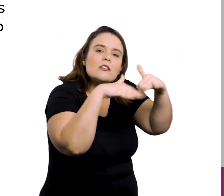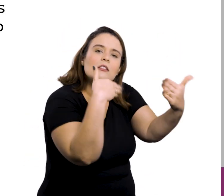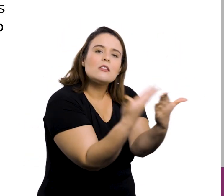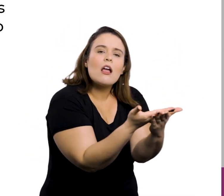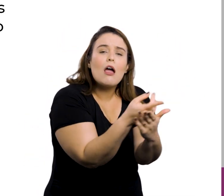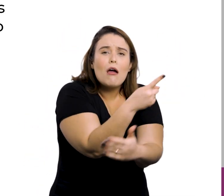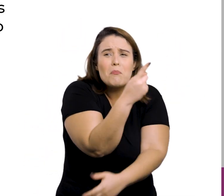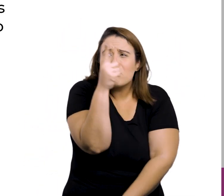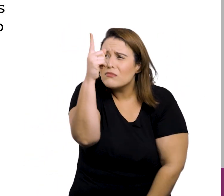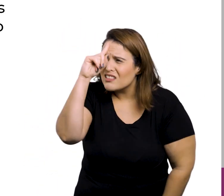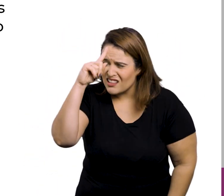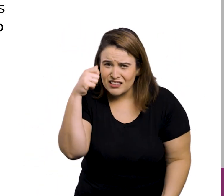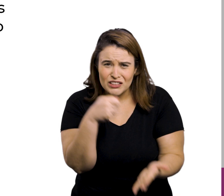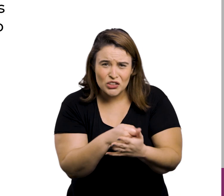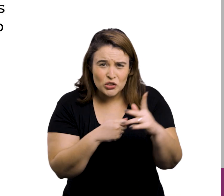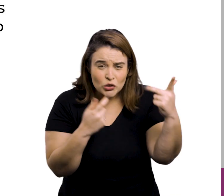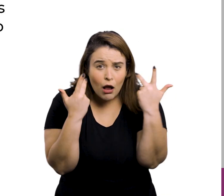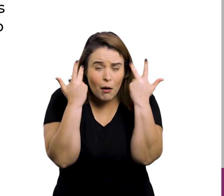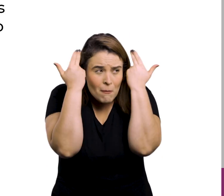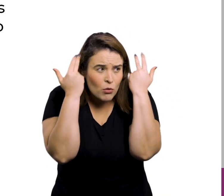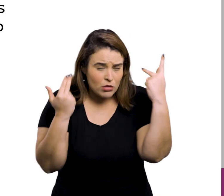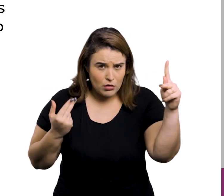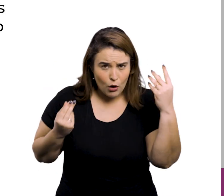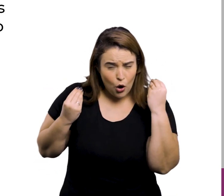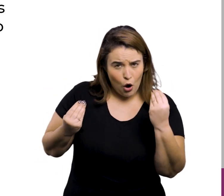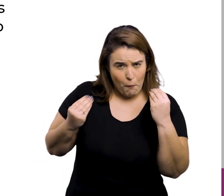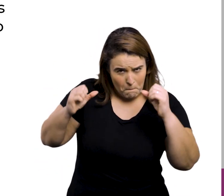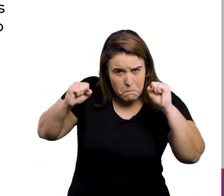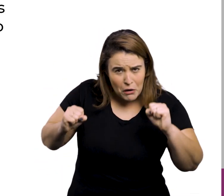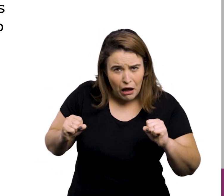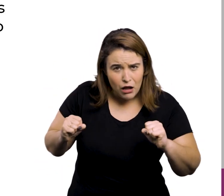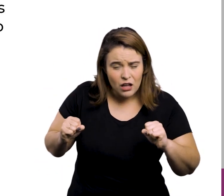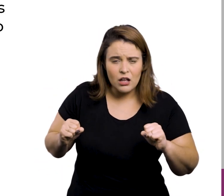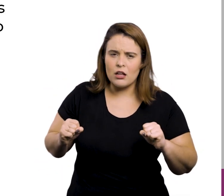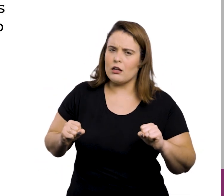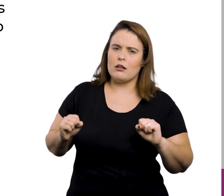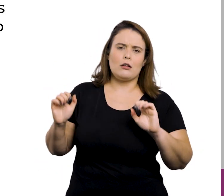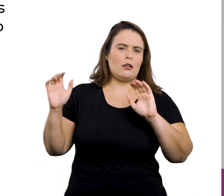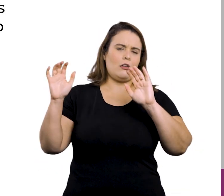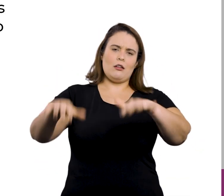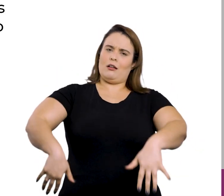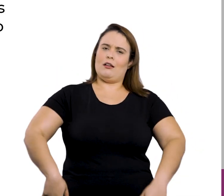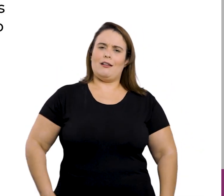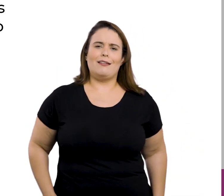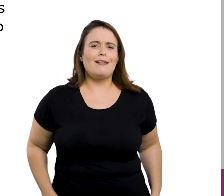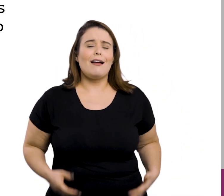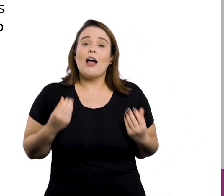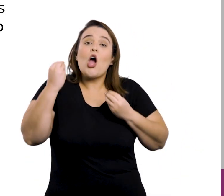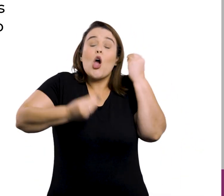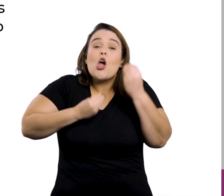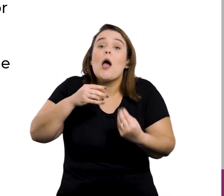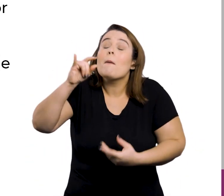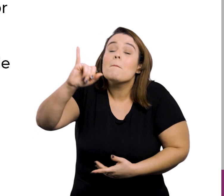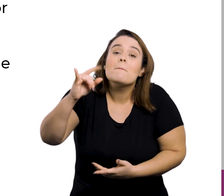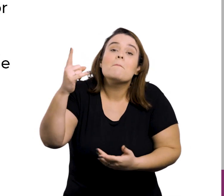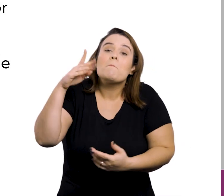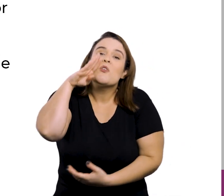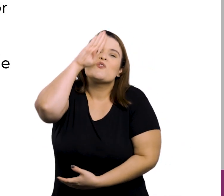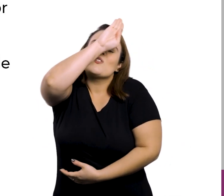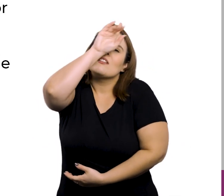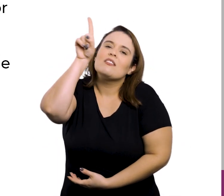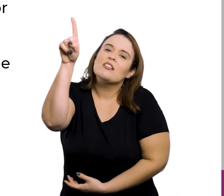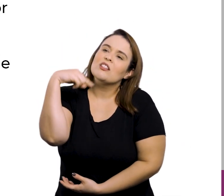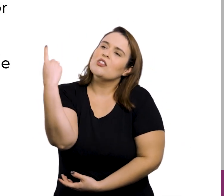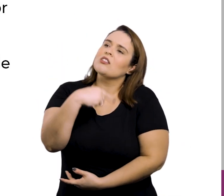que tentam controlar os corpos nas escolas, definindo até o corte de cabelo que os estudantes devem usar. Se por